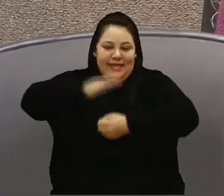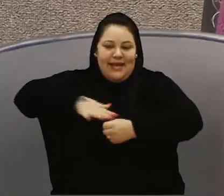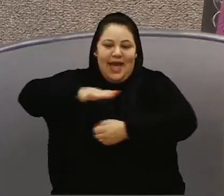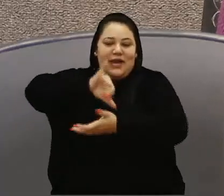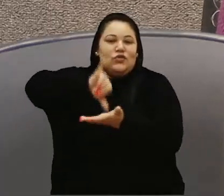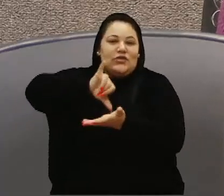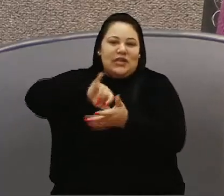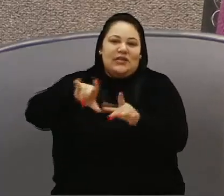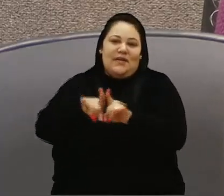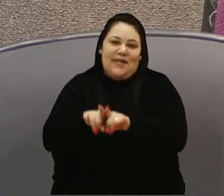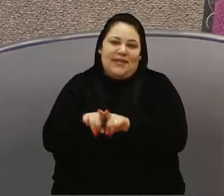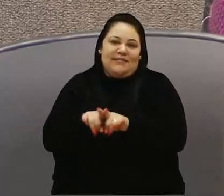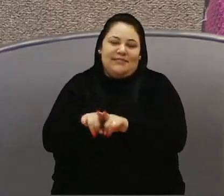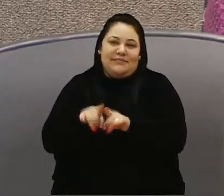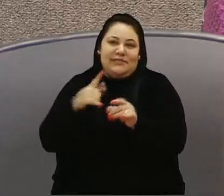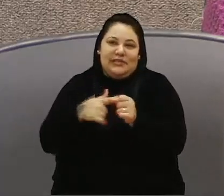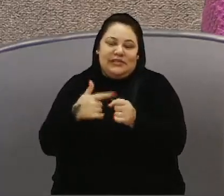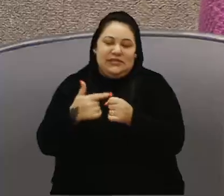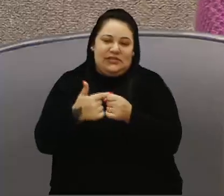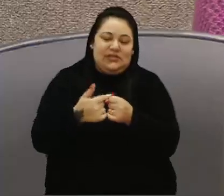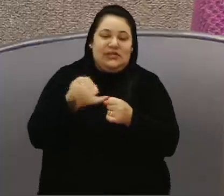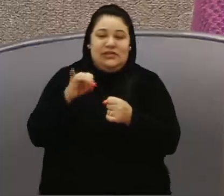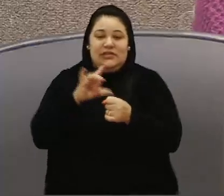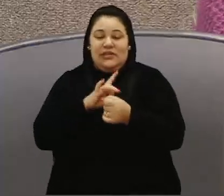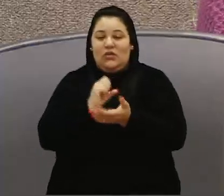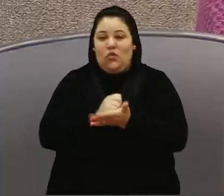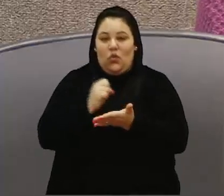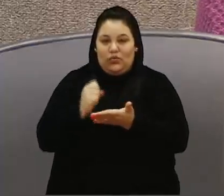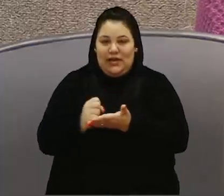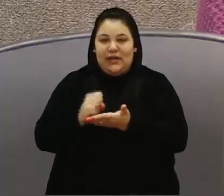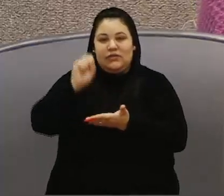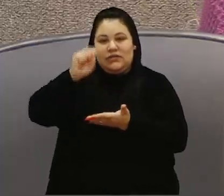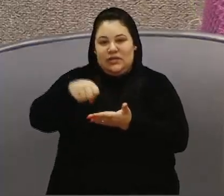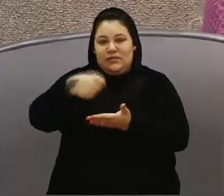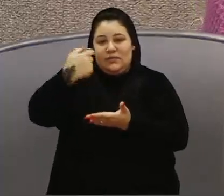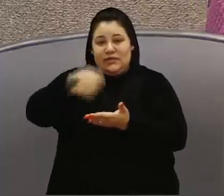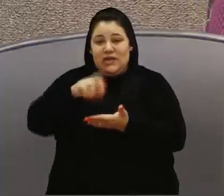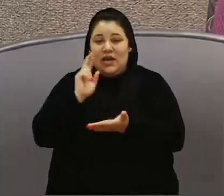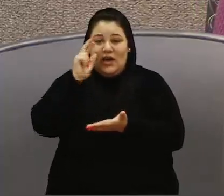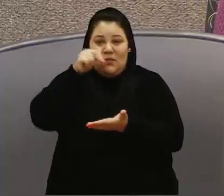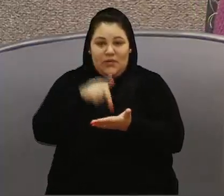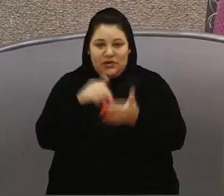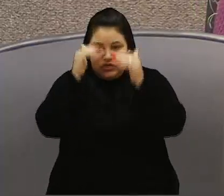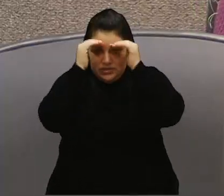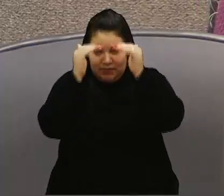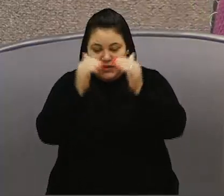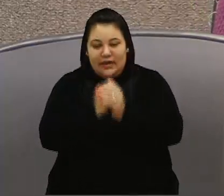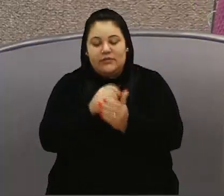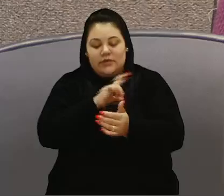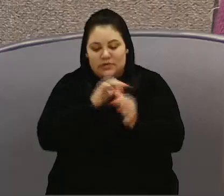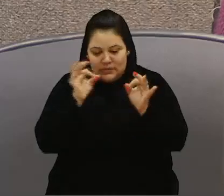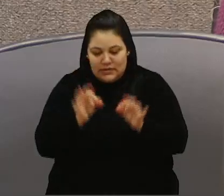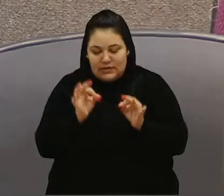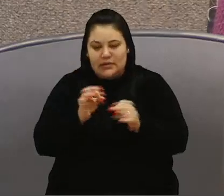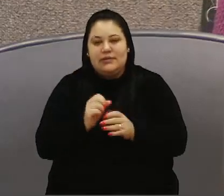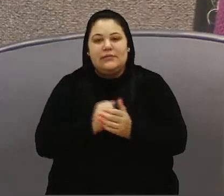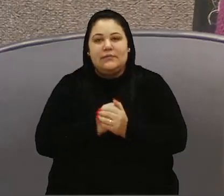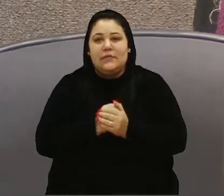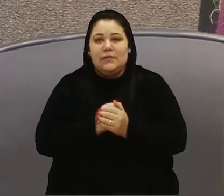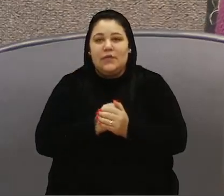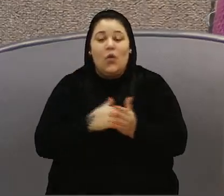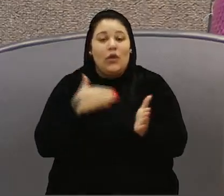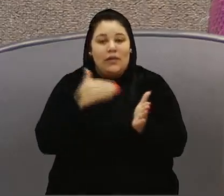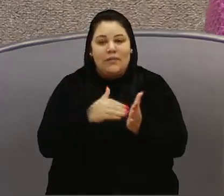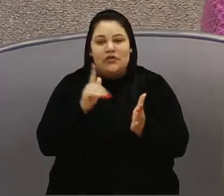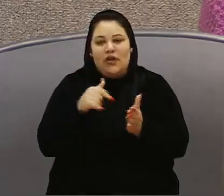central aí da cidade. E que se existe um contrato que ele seja realmente cumprido, né? Com toda certeza, essa tolerância é muito